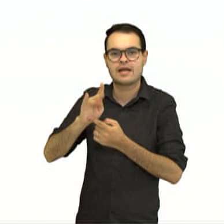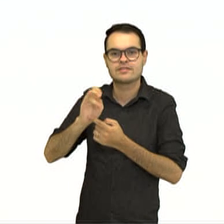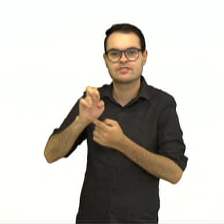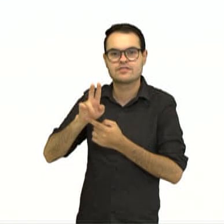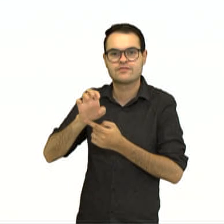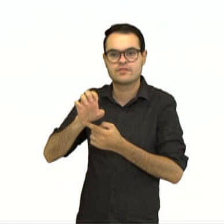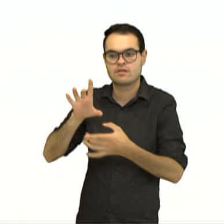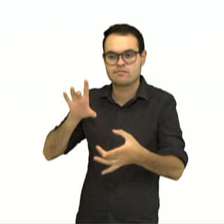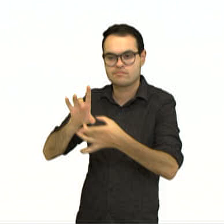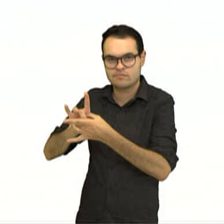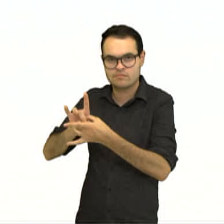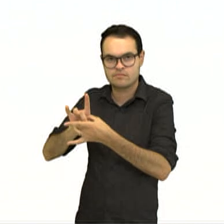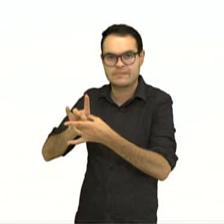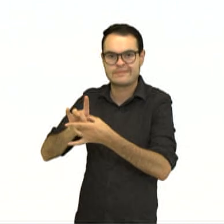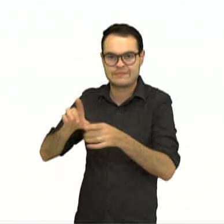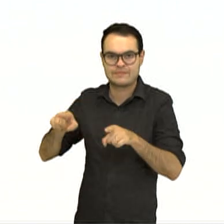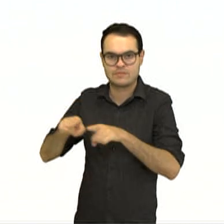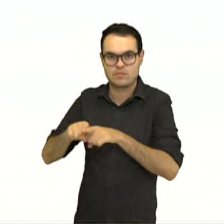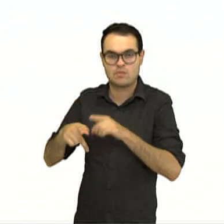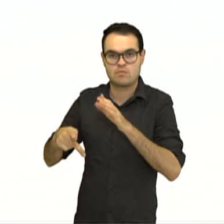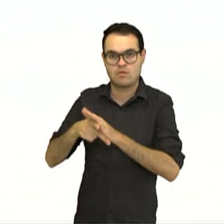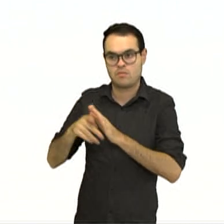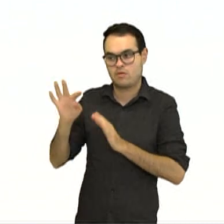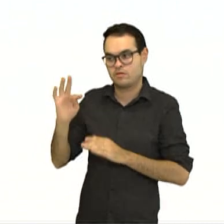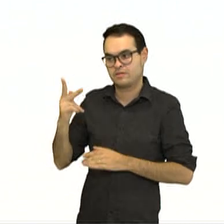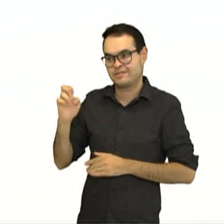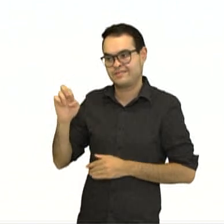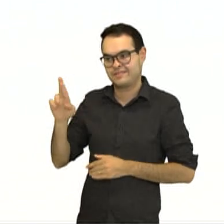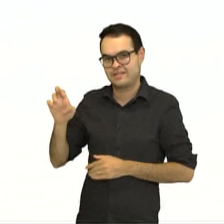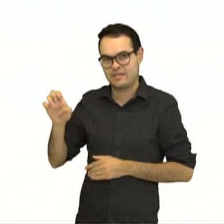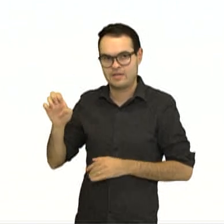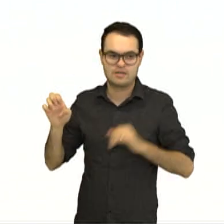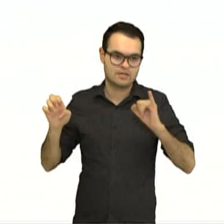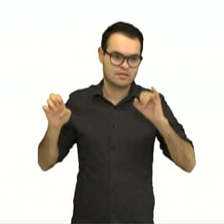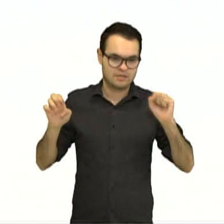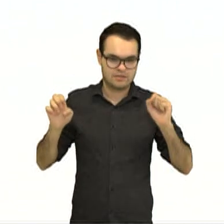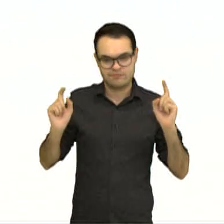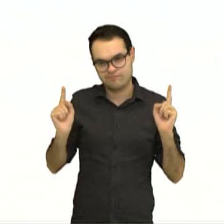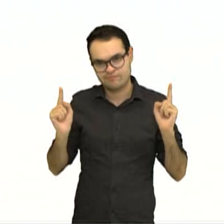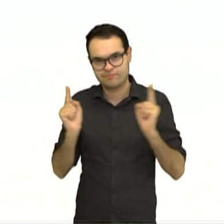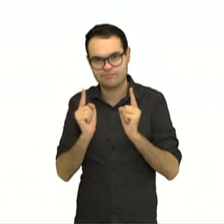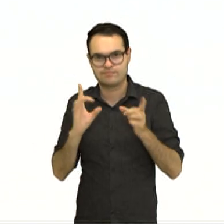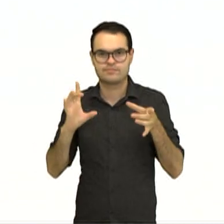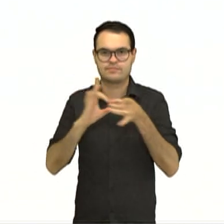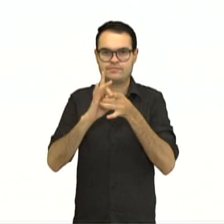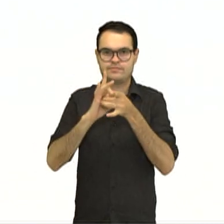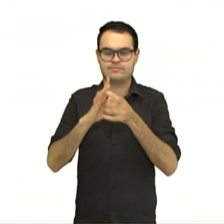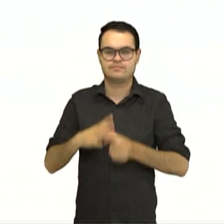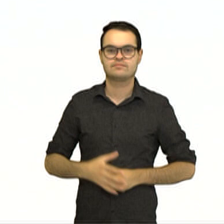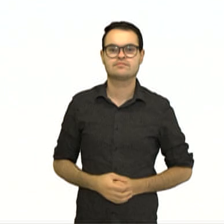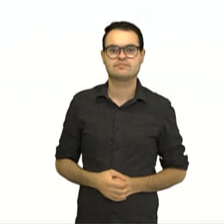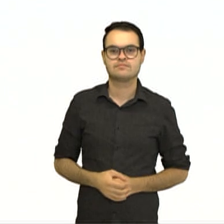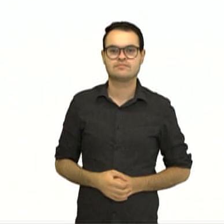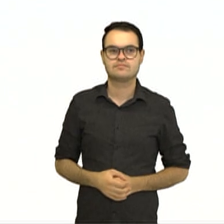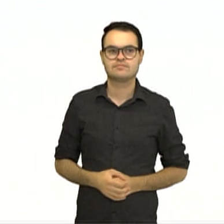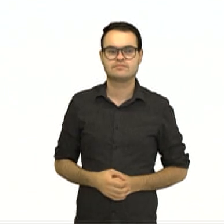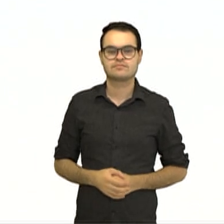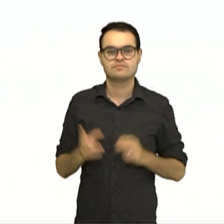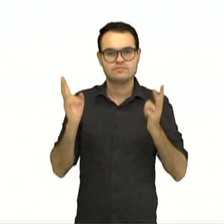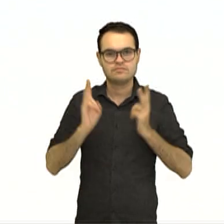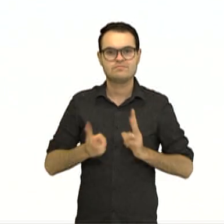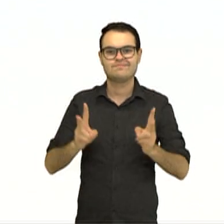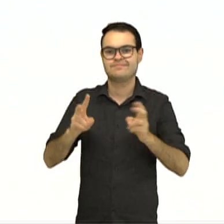pronouns and contraction, que vai do there com o is, ok? Continuando.